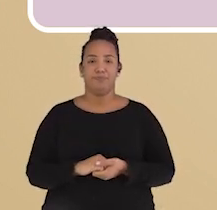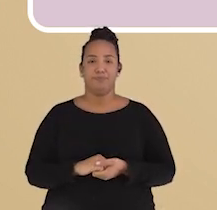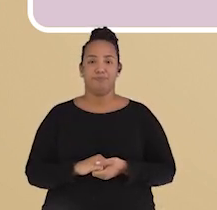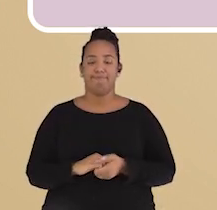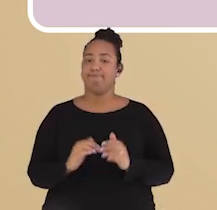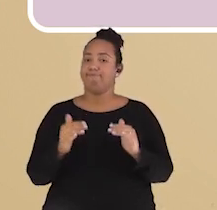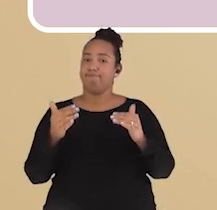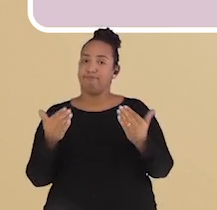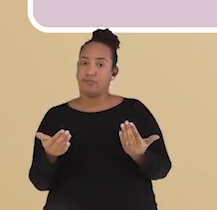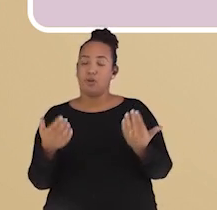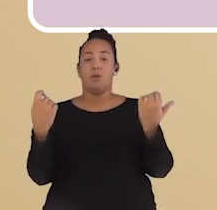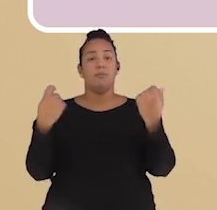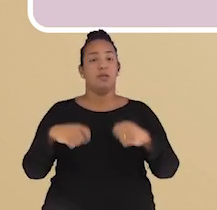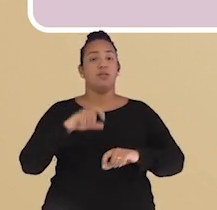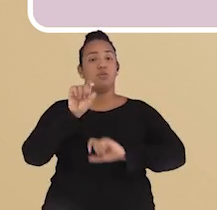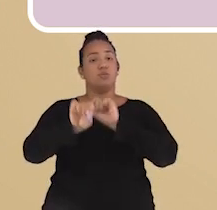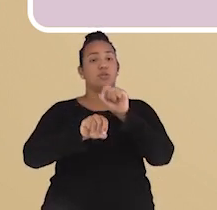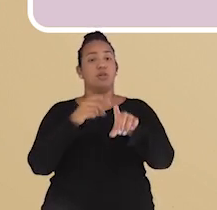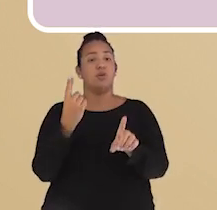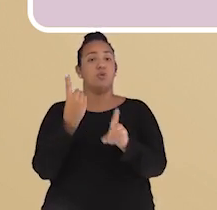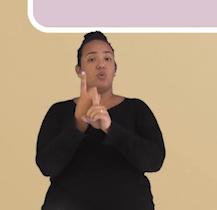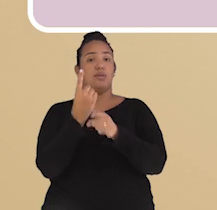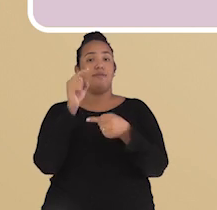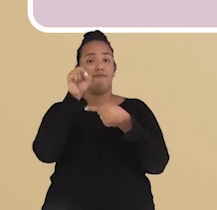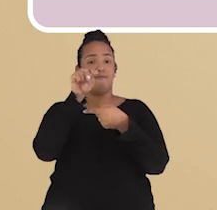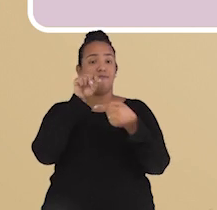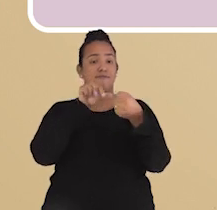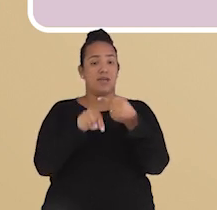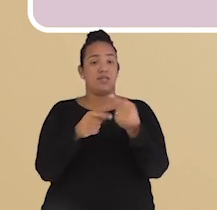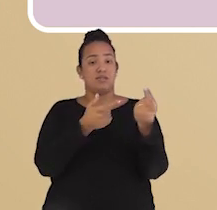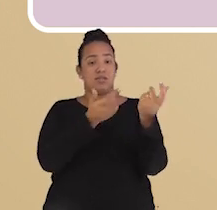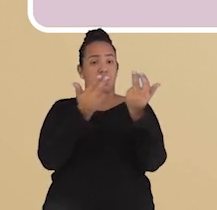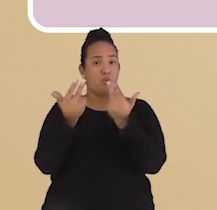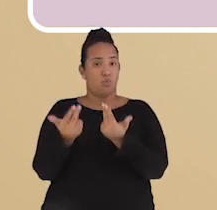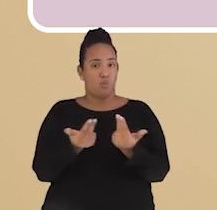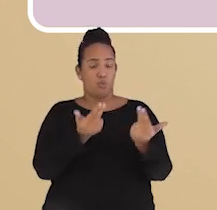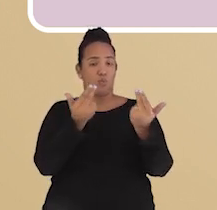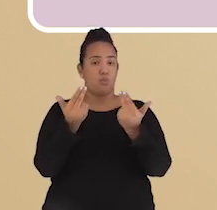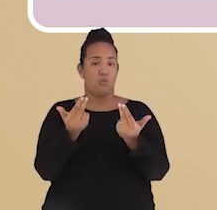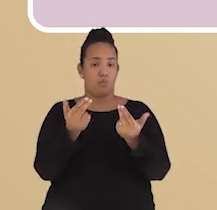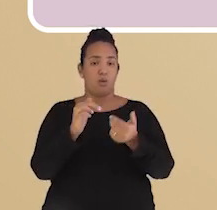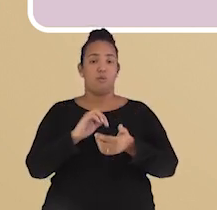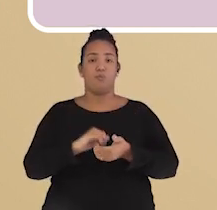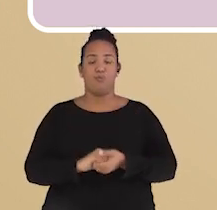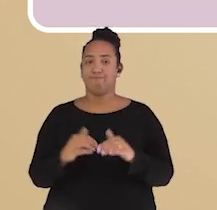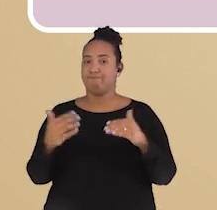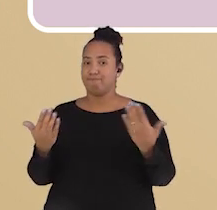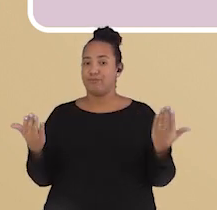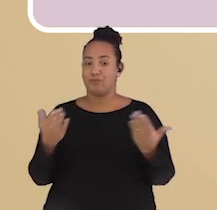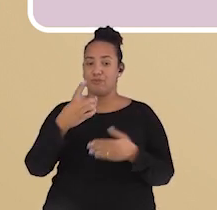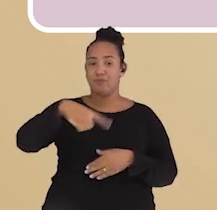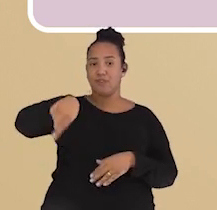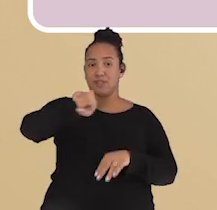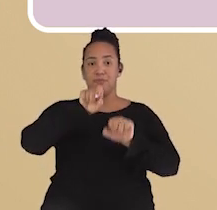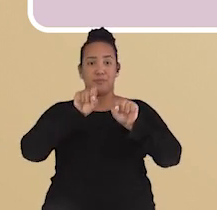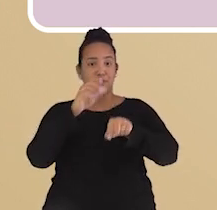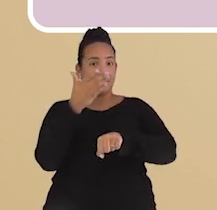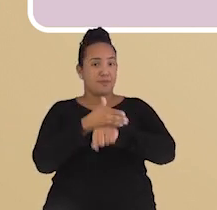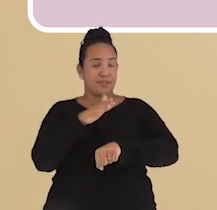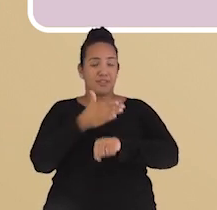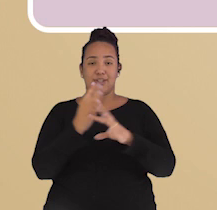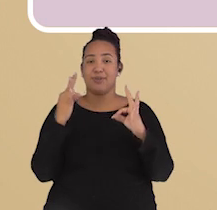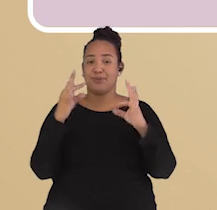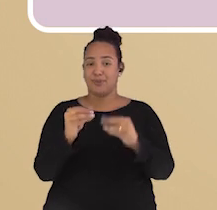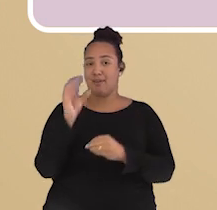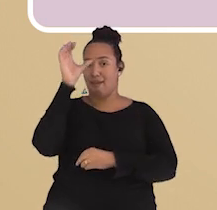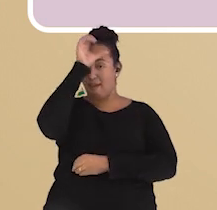isso, precisamos encontrar frações equivalentes a frações que estiverem sendo comparadas. Que tal colocar em